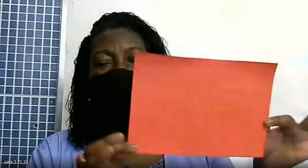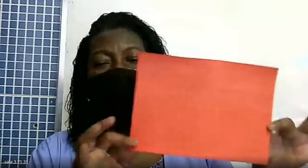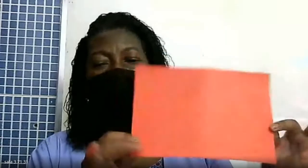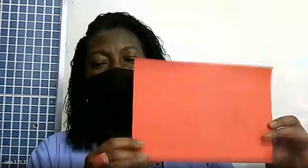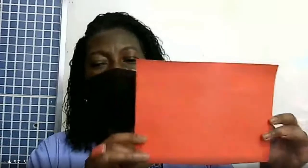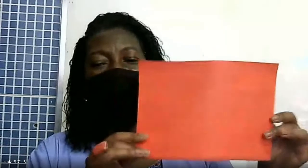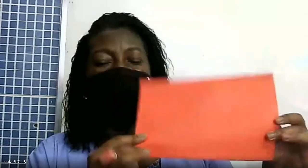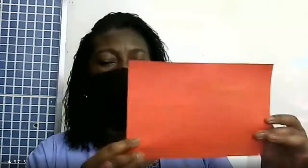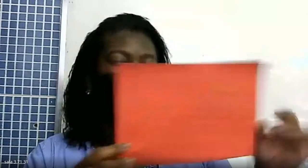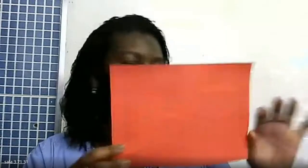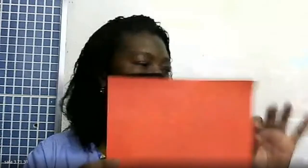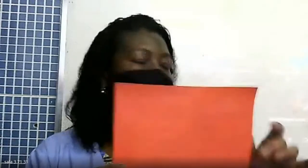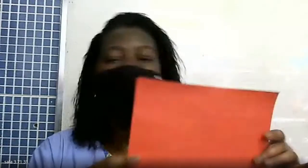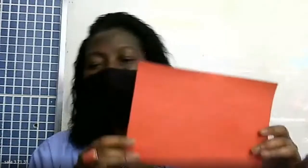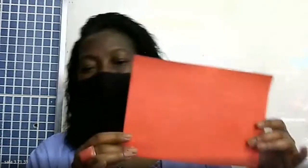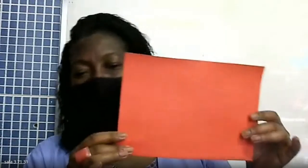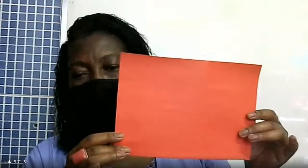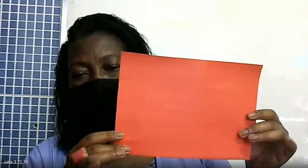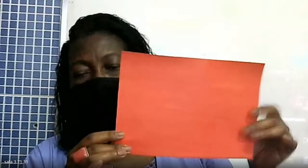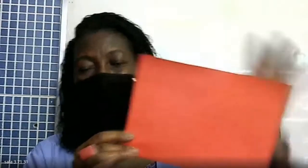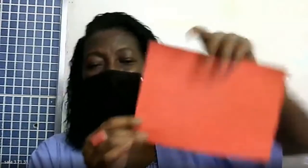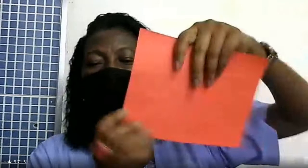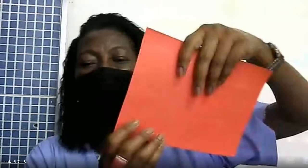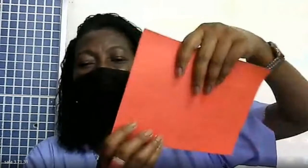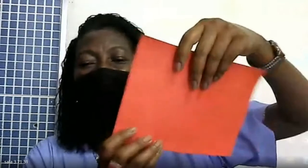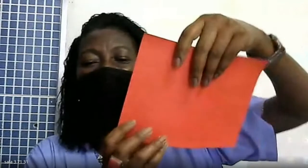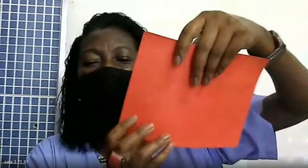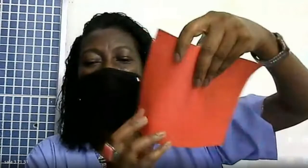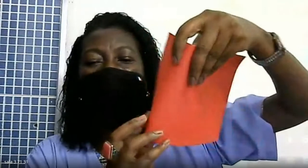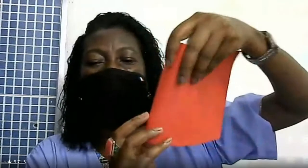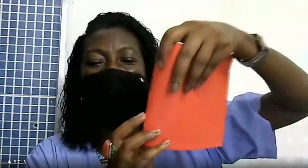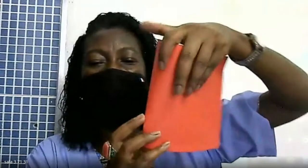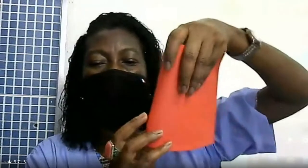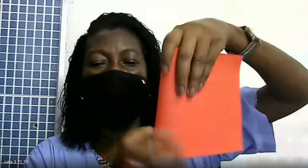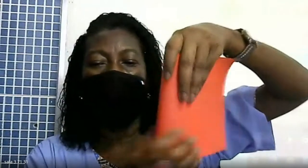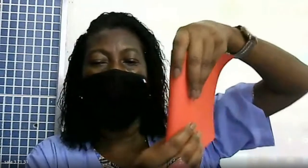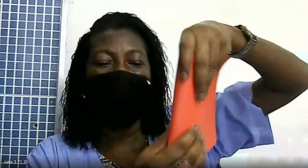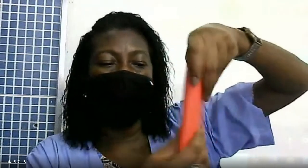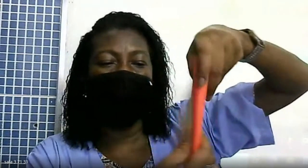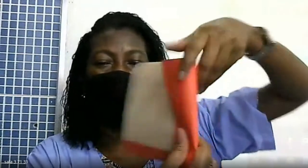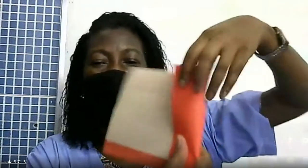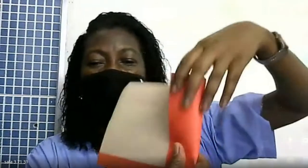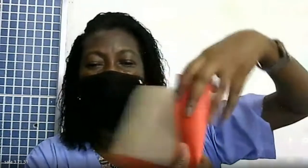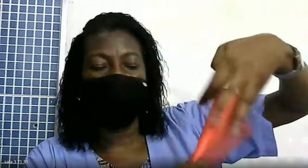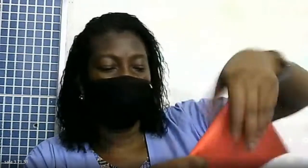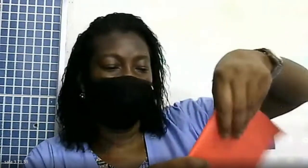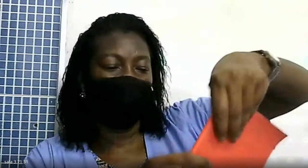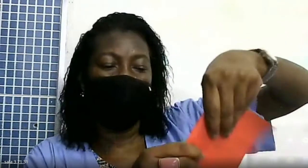tô com papel tipo cartolina, tá? Aí eu dobro aqui um pedacinho